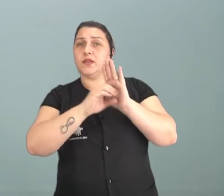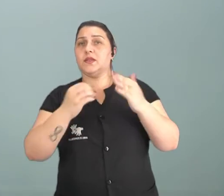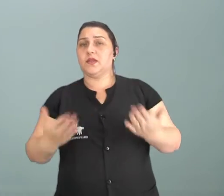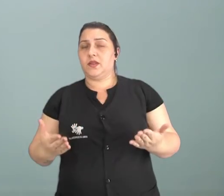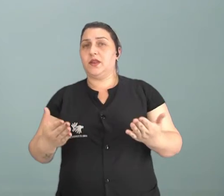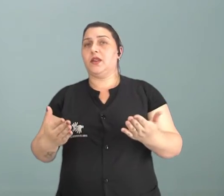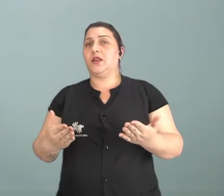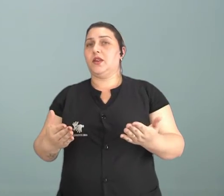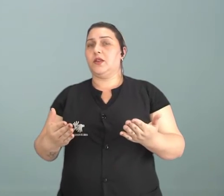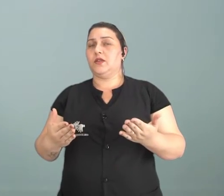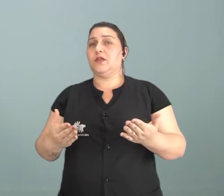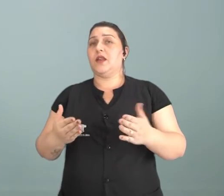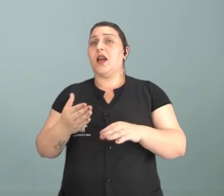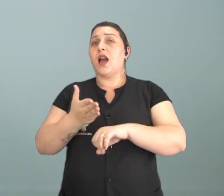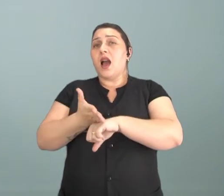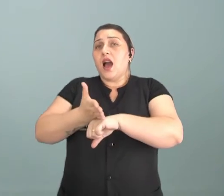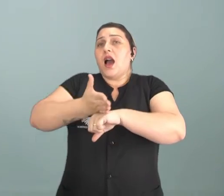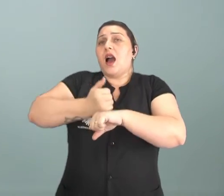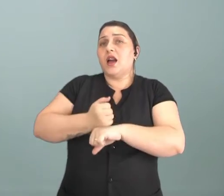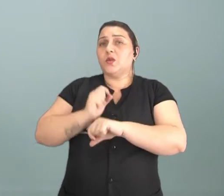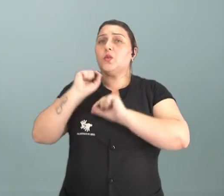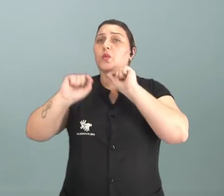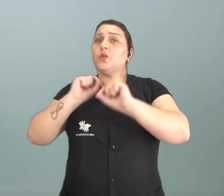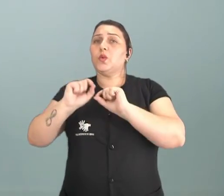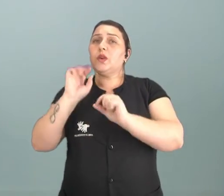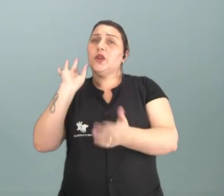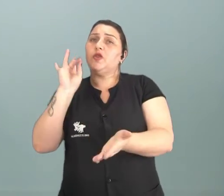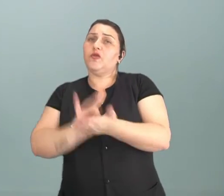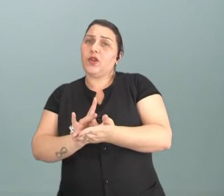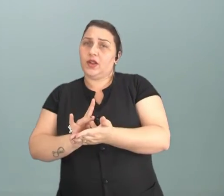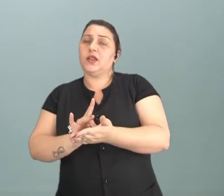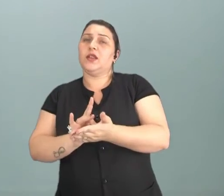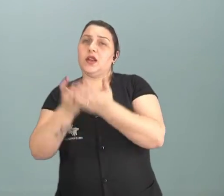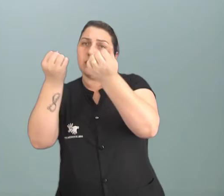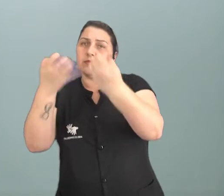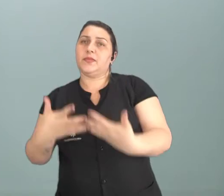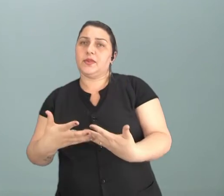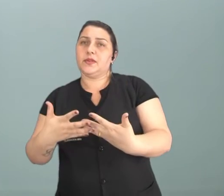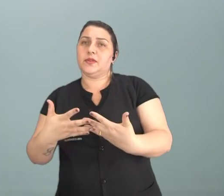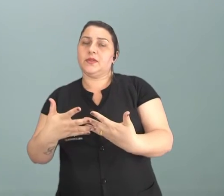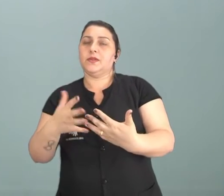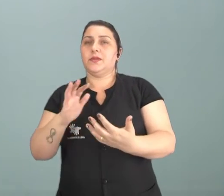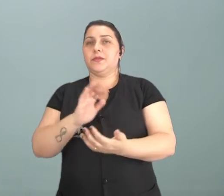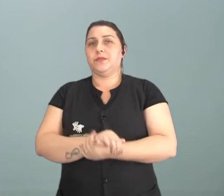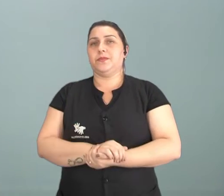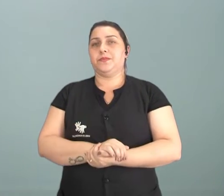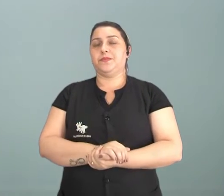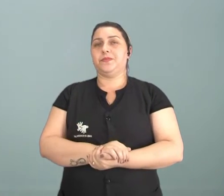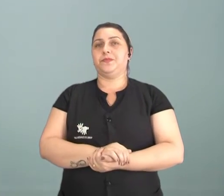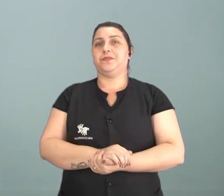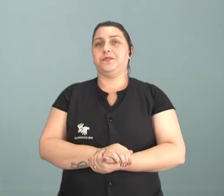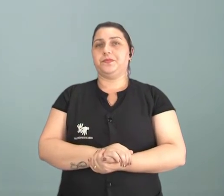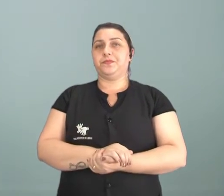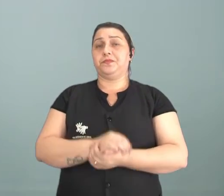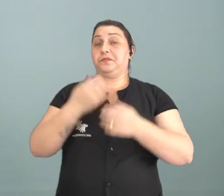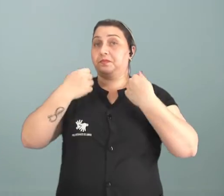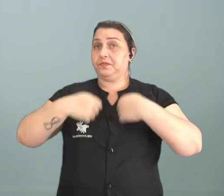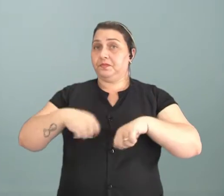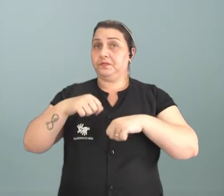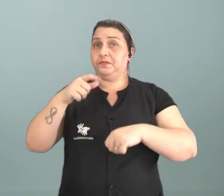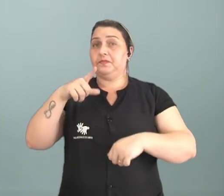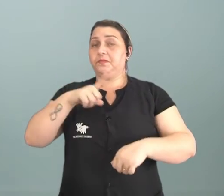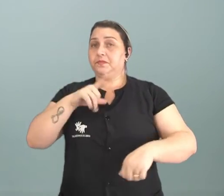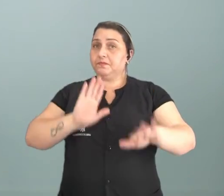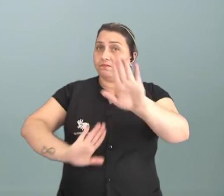preconceito, ou seja, ficar antes do que algo que não foi definido com clareza para mim, ou então não procurei saber. Eu preciso ter esse